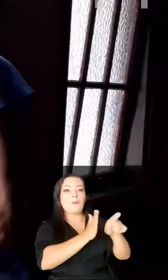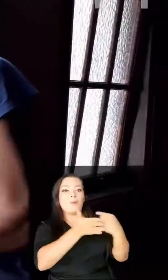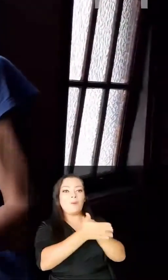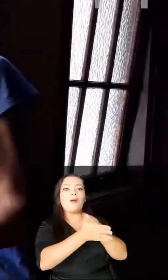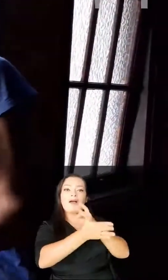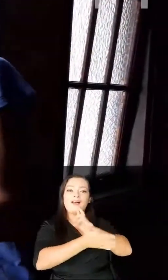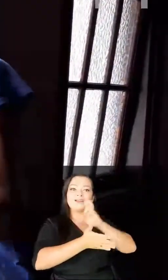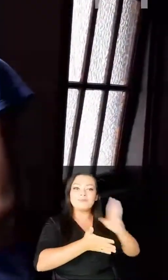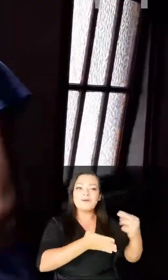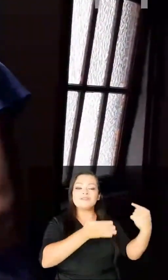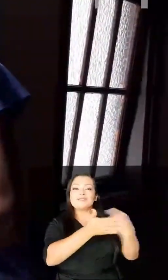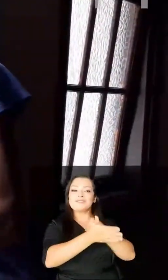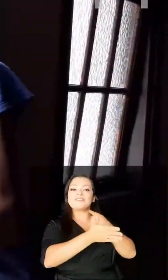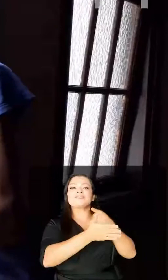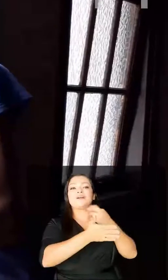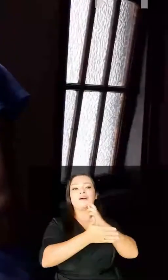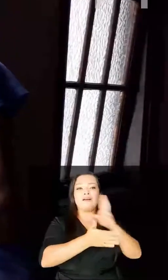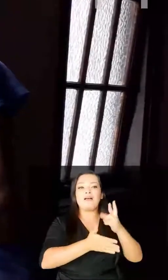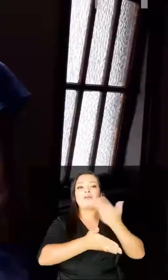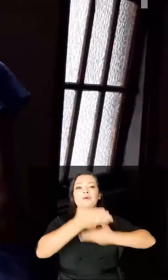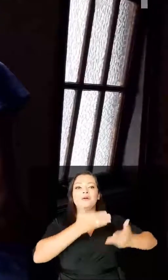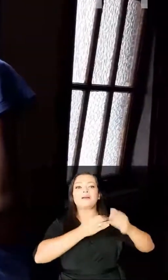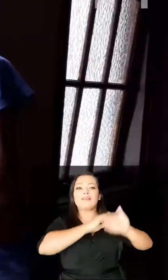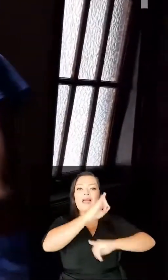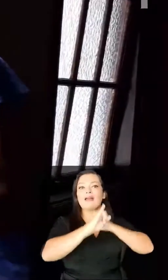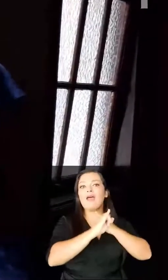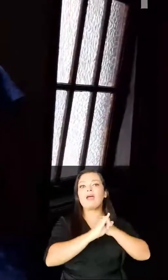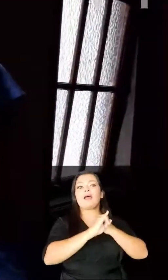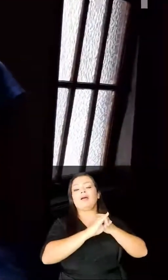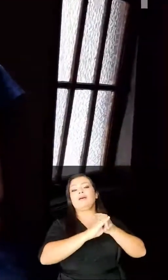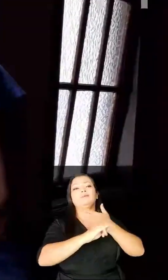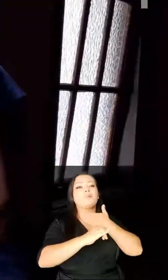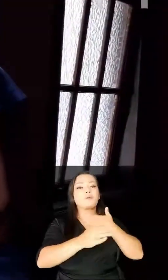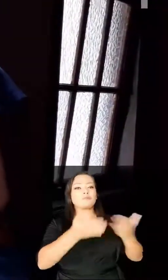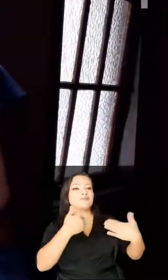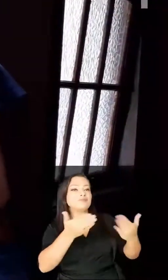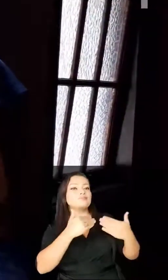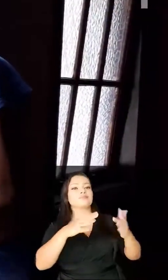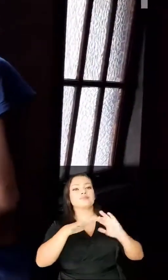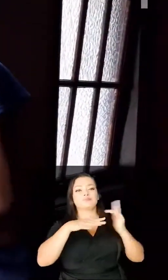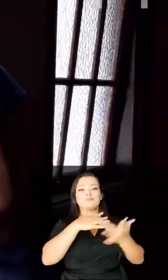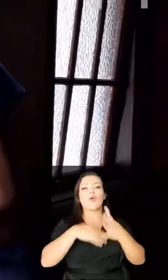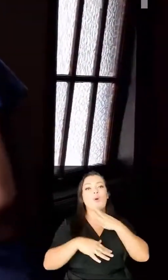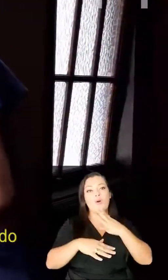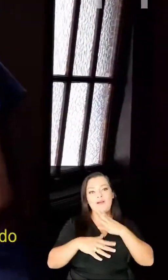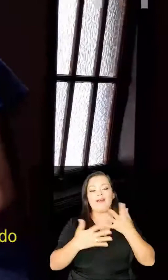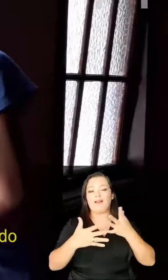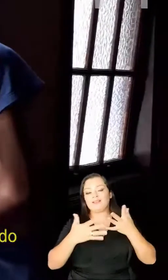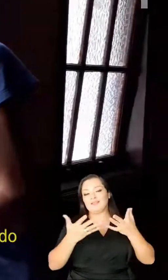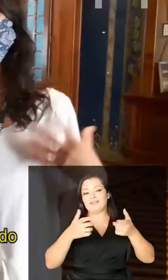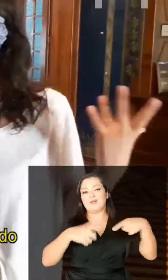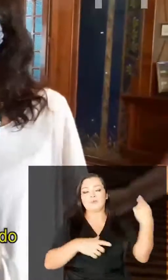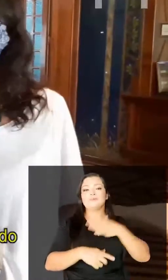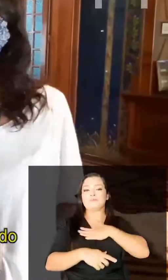das pessoas que pela internet faziam as suas contribuições, né? Pessoas que conhecem o parque e conhecem a história ambiental.